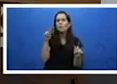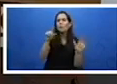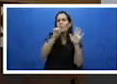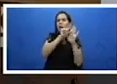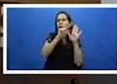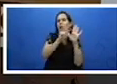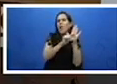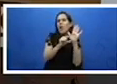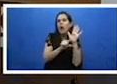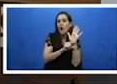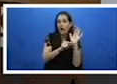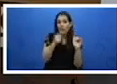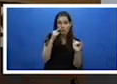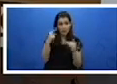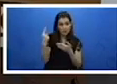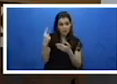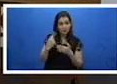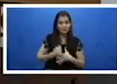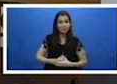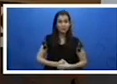parágrafo. Vamos lá?